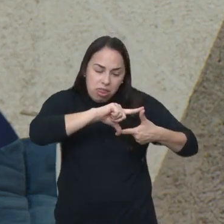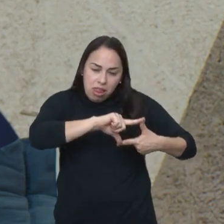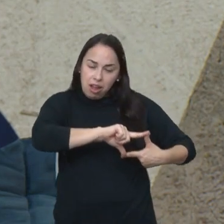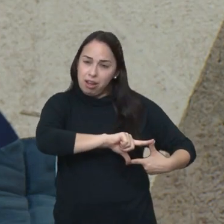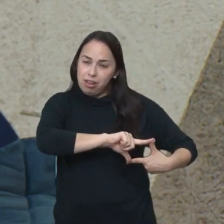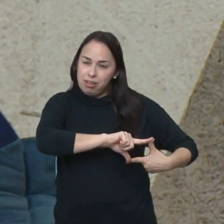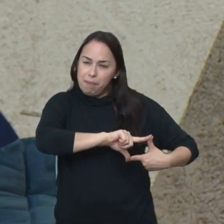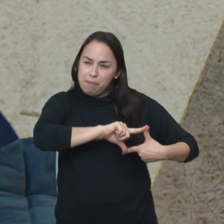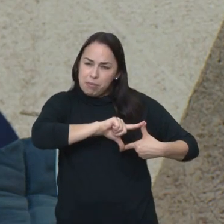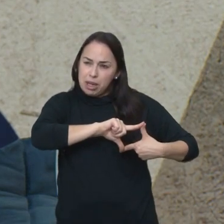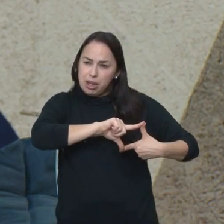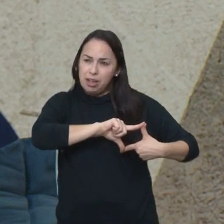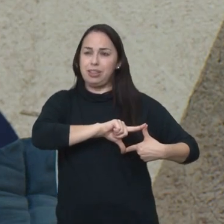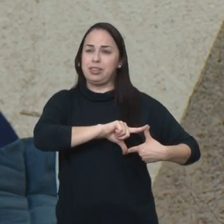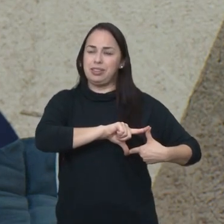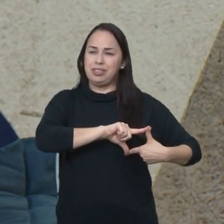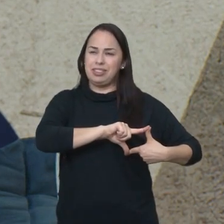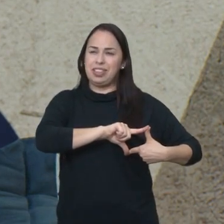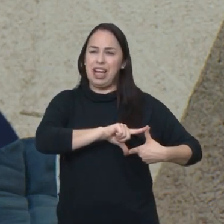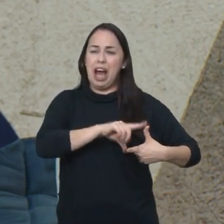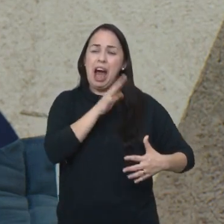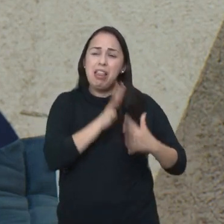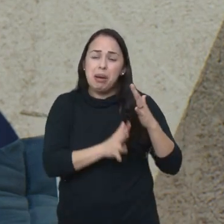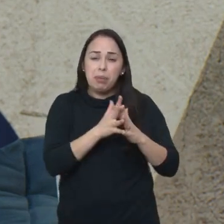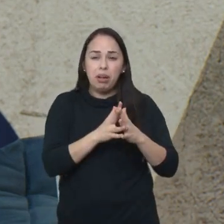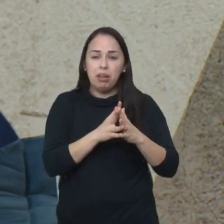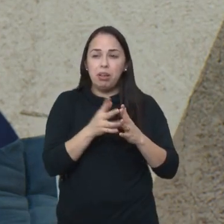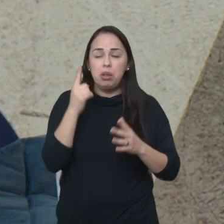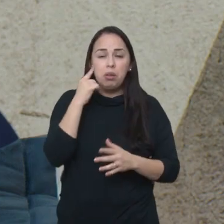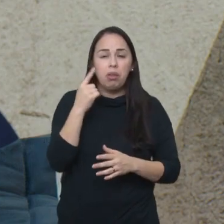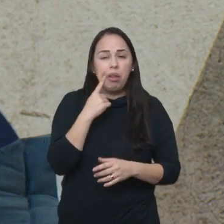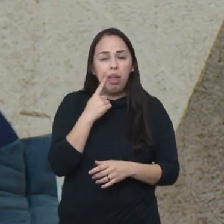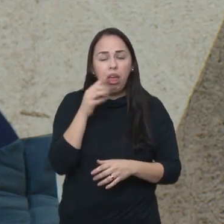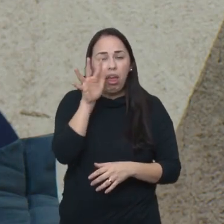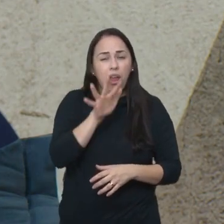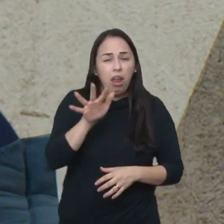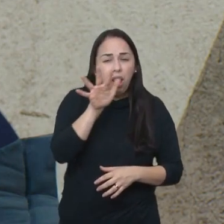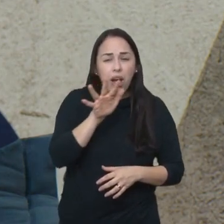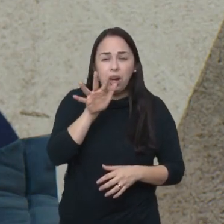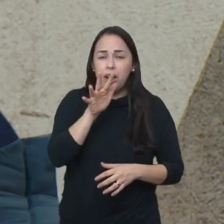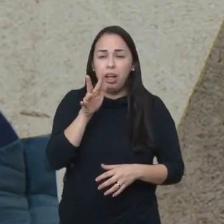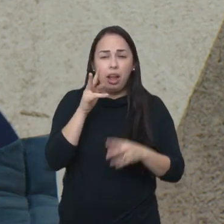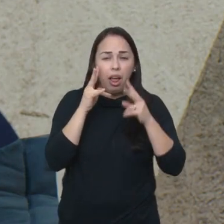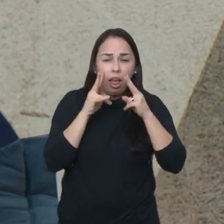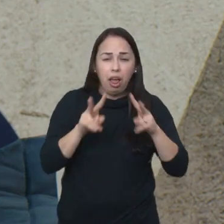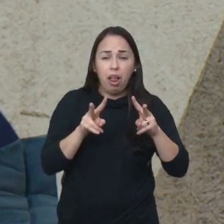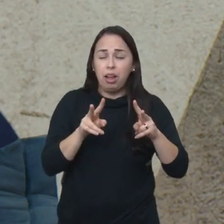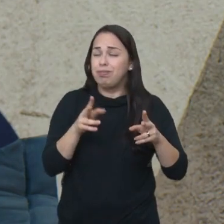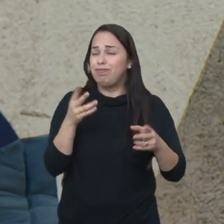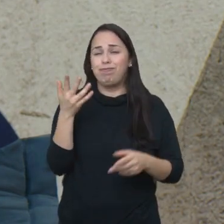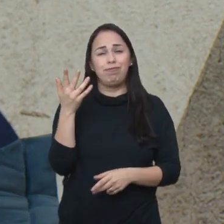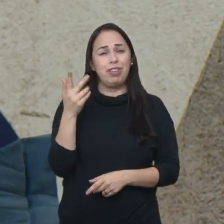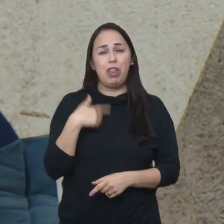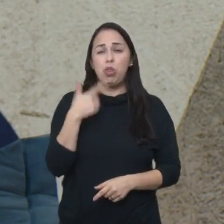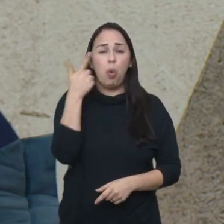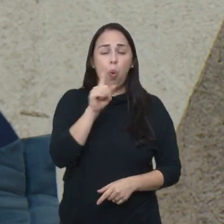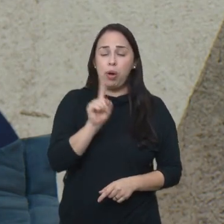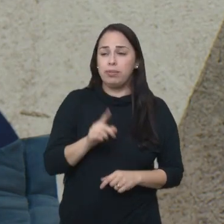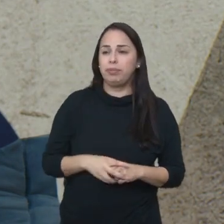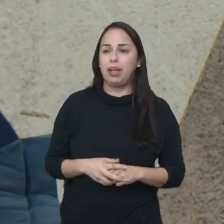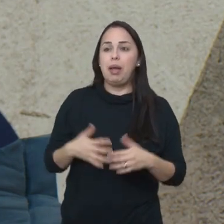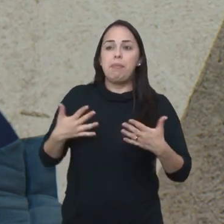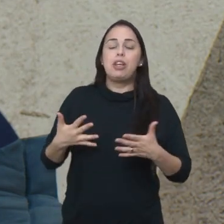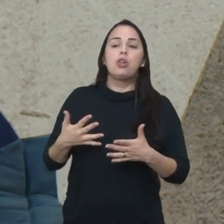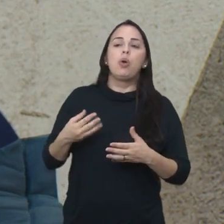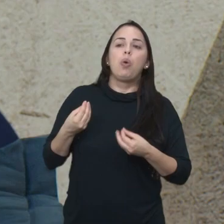libras é assim, né? Então o surdo fica tentando ver. E assim, você pode pensar, ué, Aline, mas